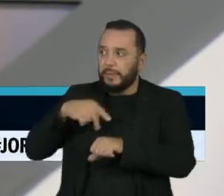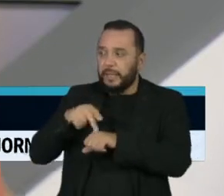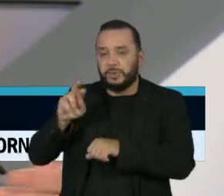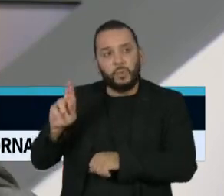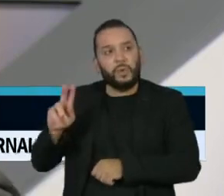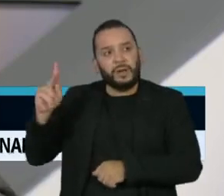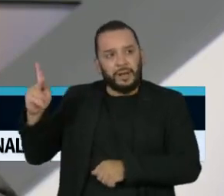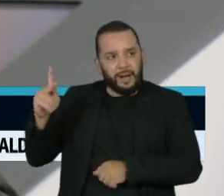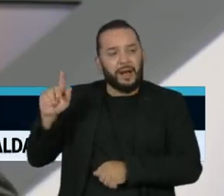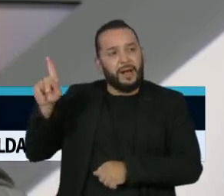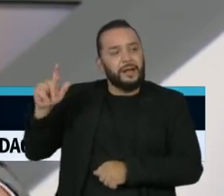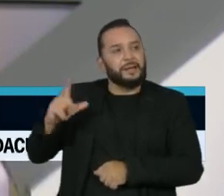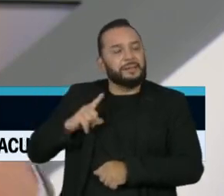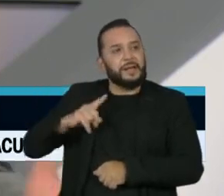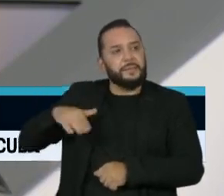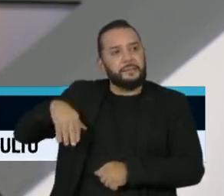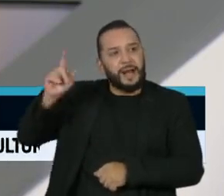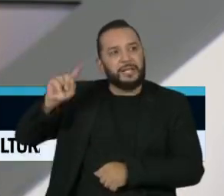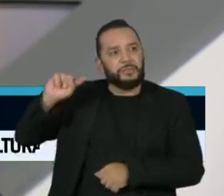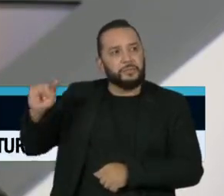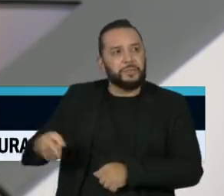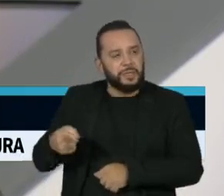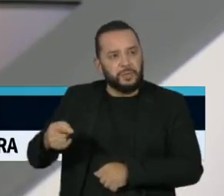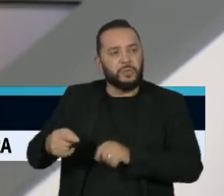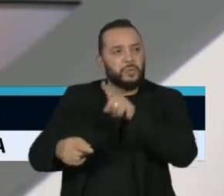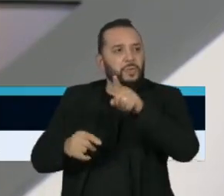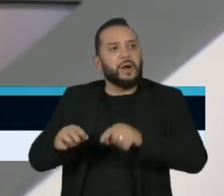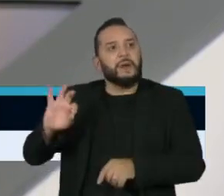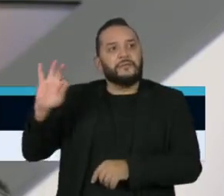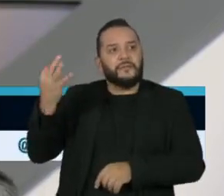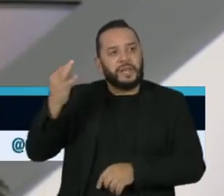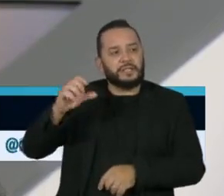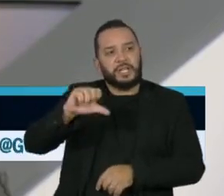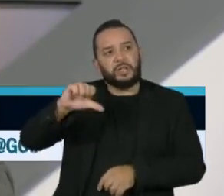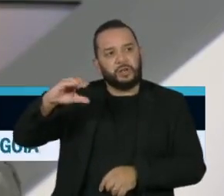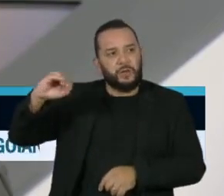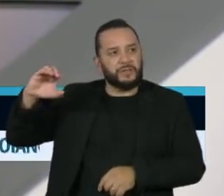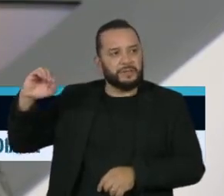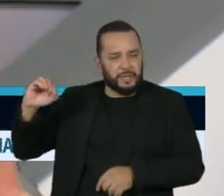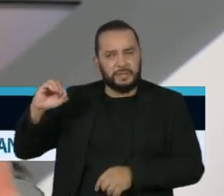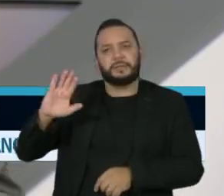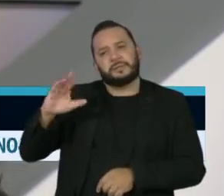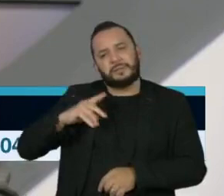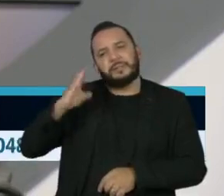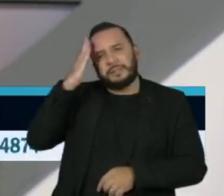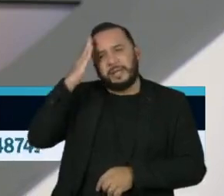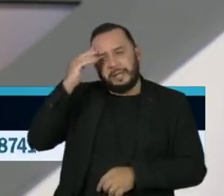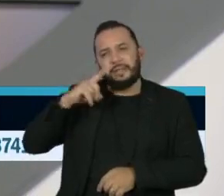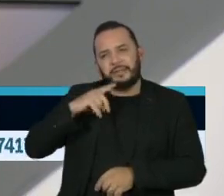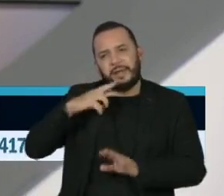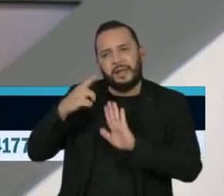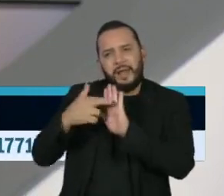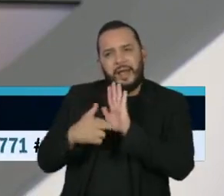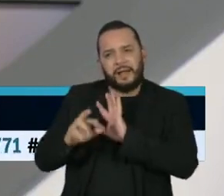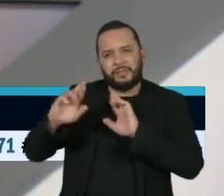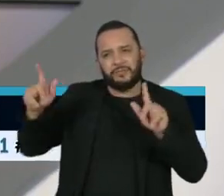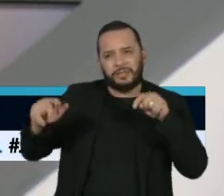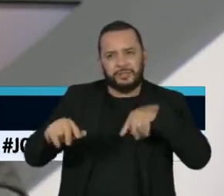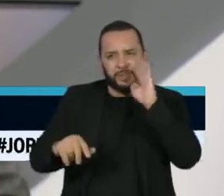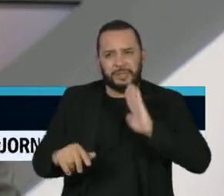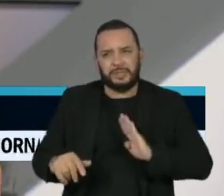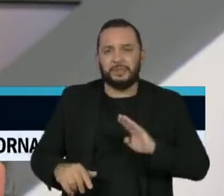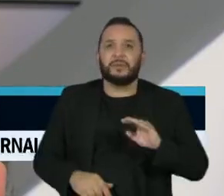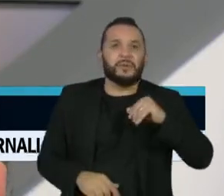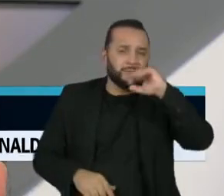que o Brasil, tem mais de 1.000. A França tem 900. São tudo bem, são sistemas diferentes, unicamerais, etc. Né? O Brasil